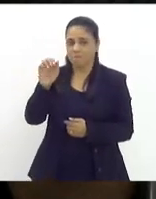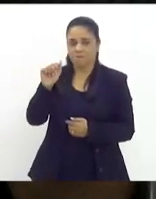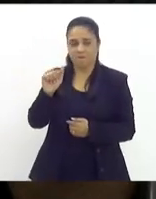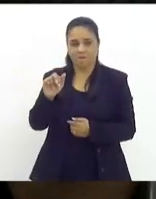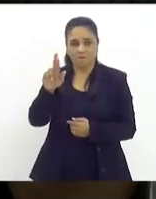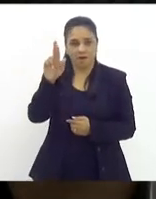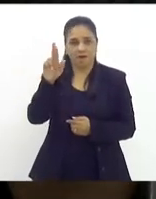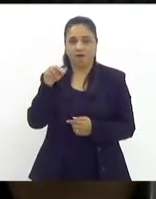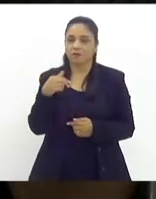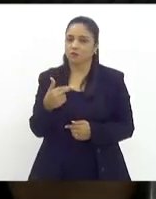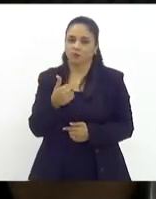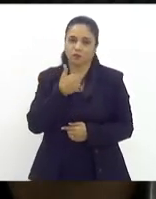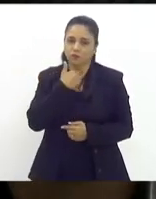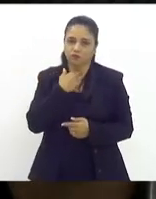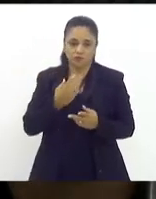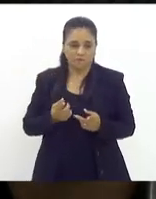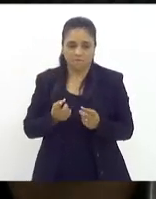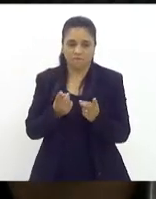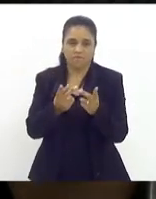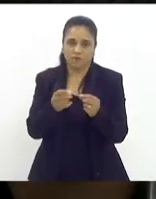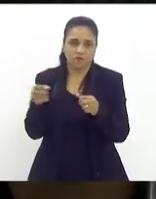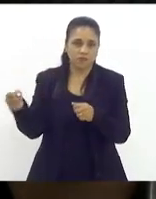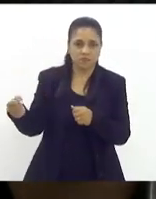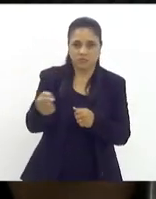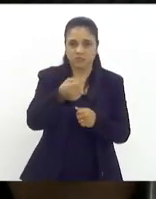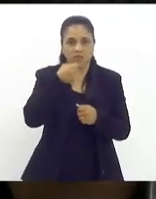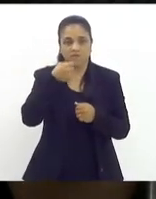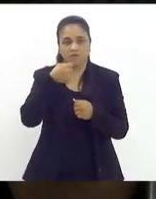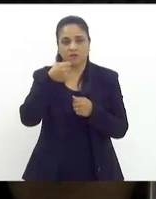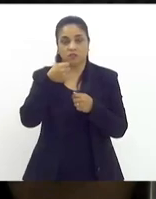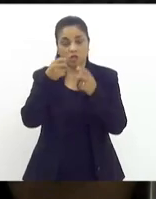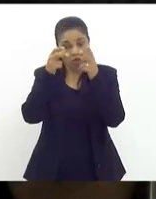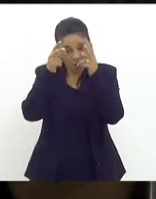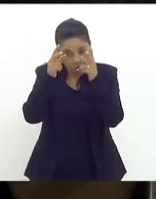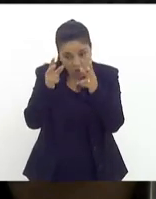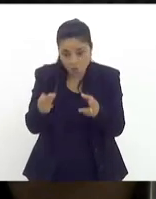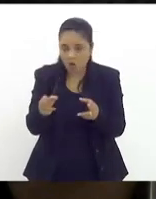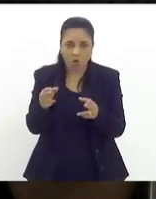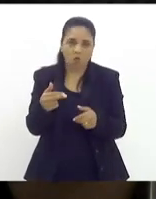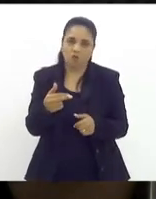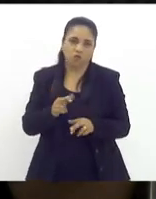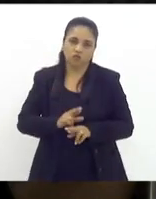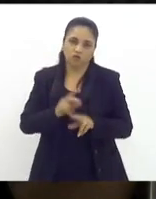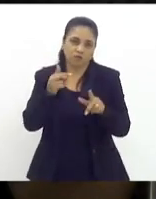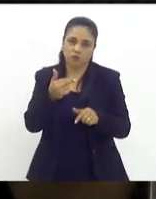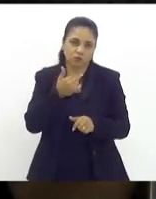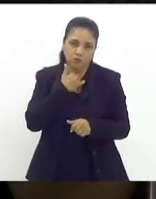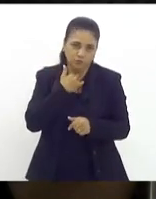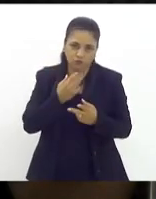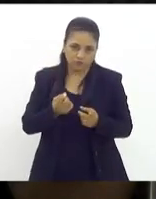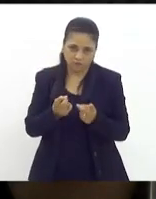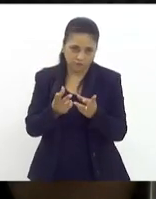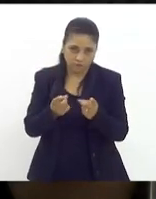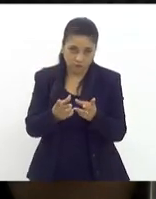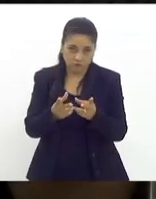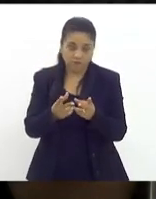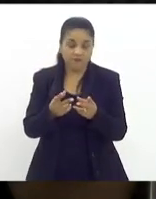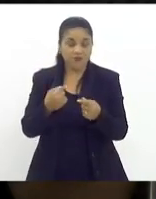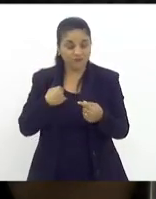outra cerveja que não fosse aquela. Me lembro do tema, isso gerou uma polêmica imensa,